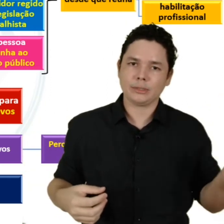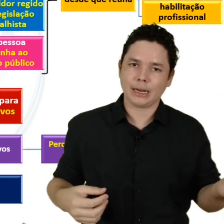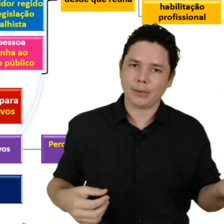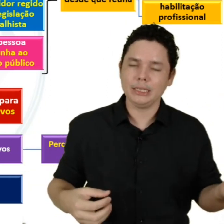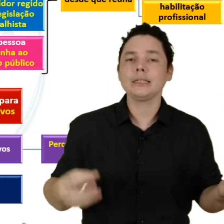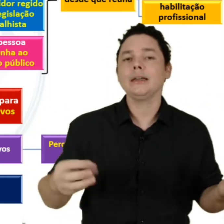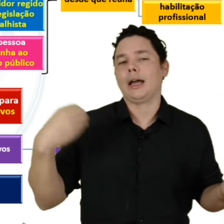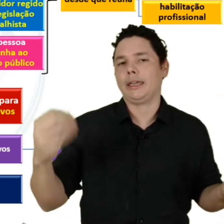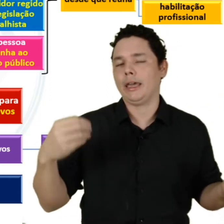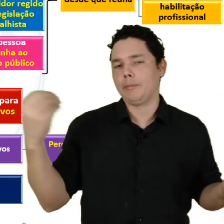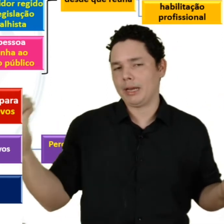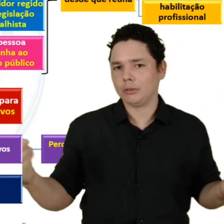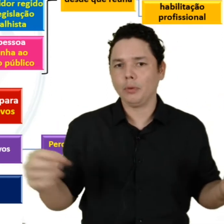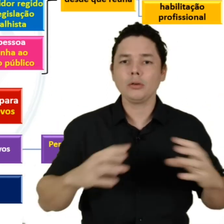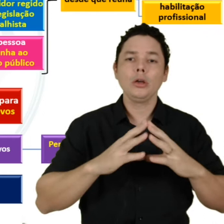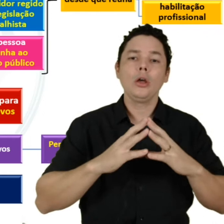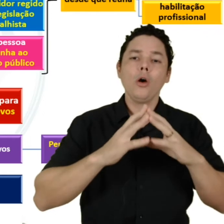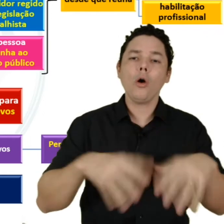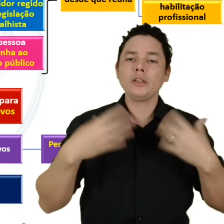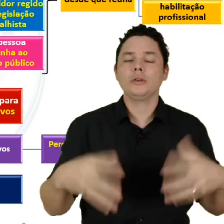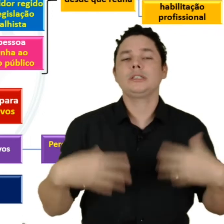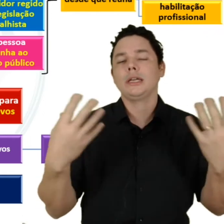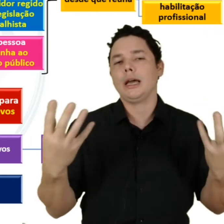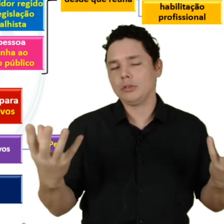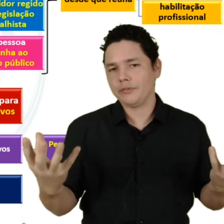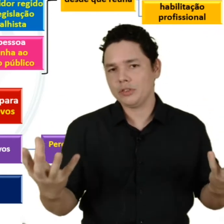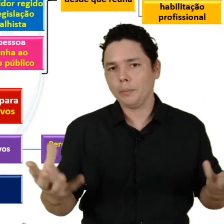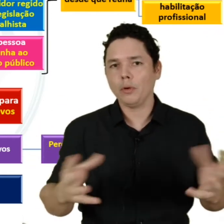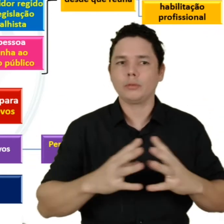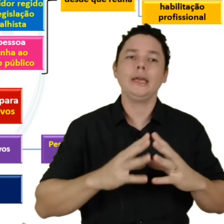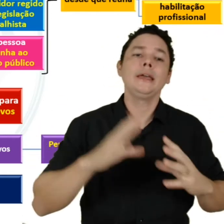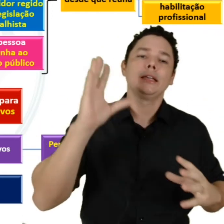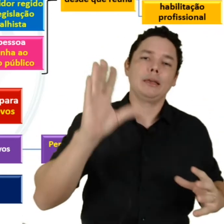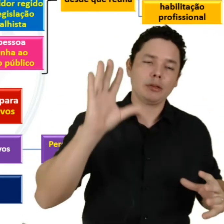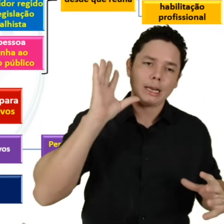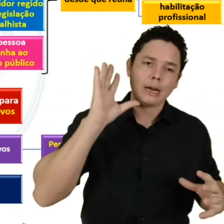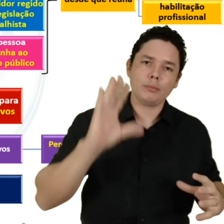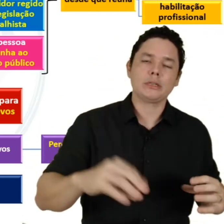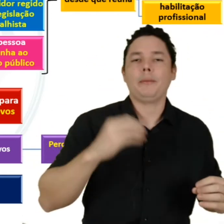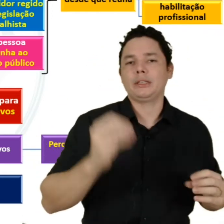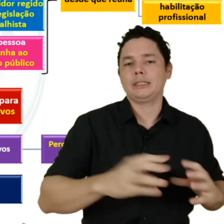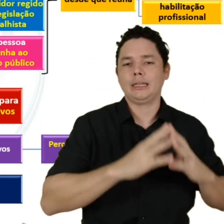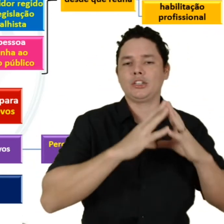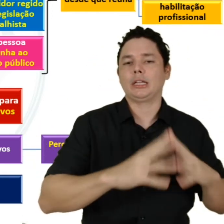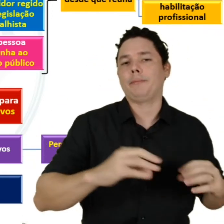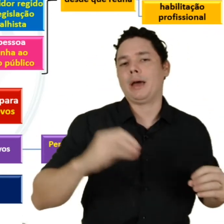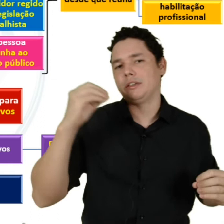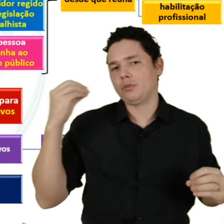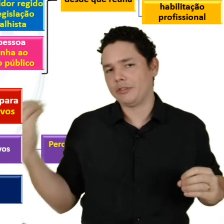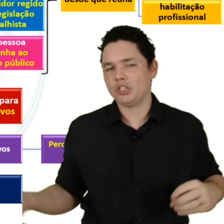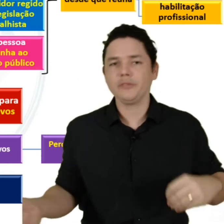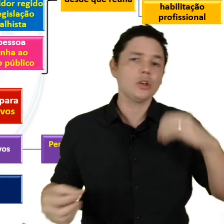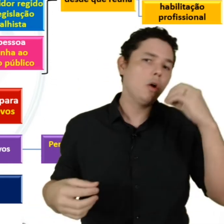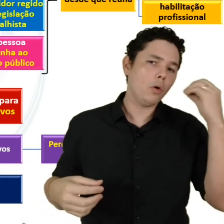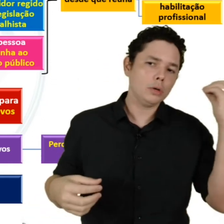legislação trabalhista, aqui é o empregado público, ou pessoa estranha ao serviço público, né? Lembrando que cargo em comissão ela pode ser destinada a